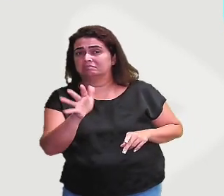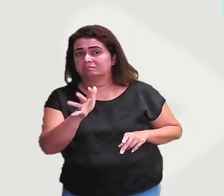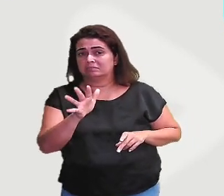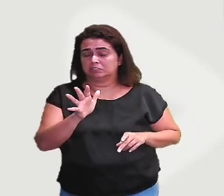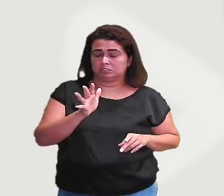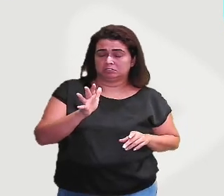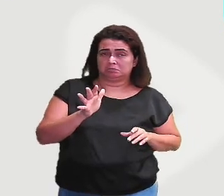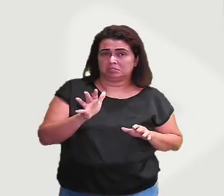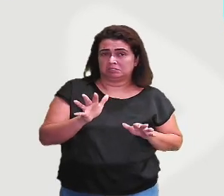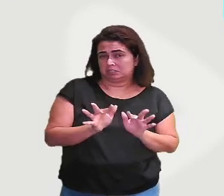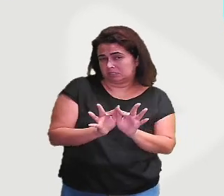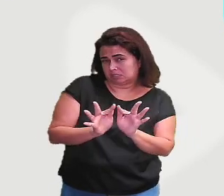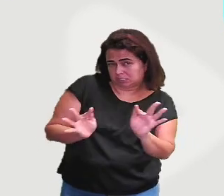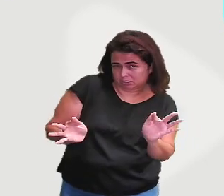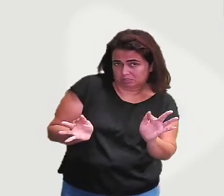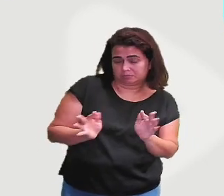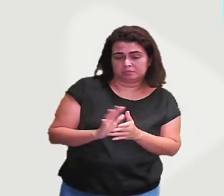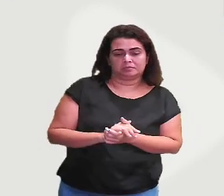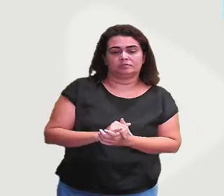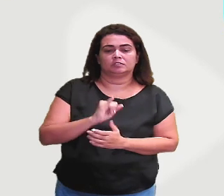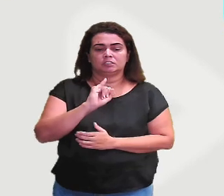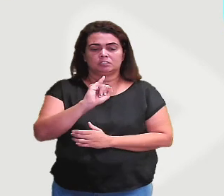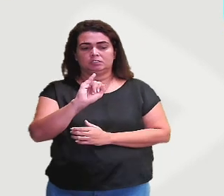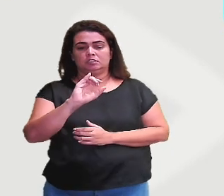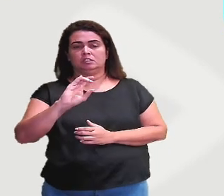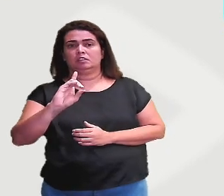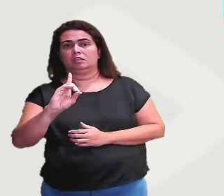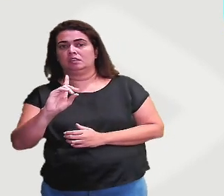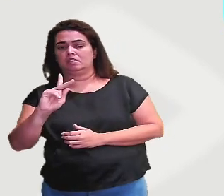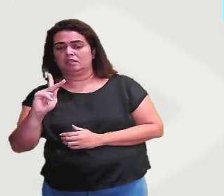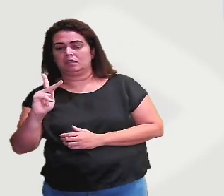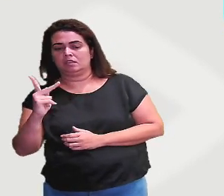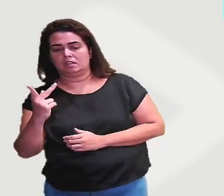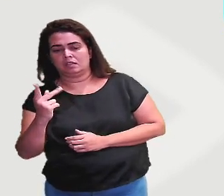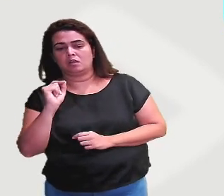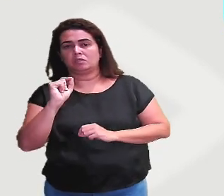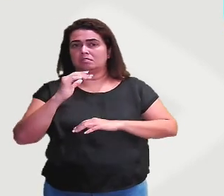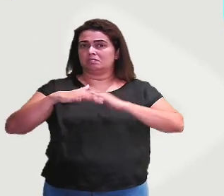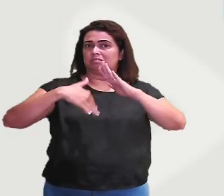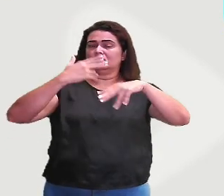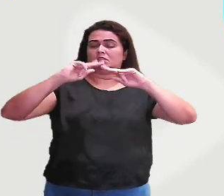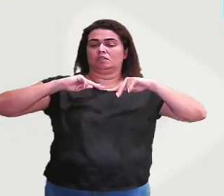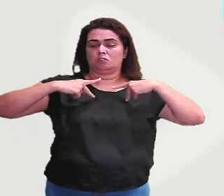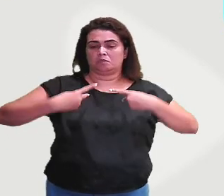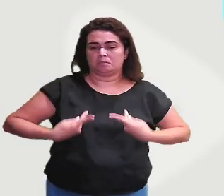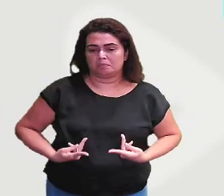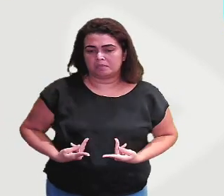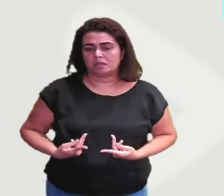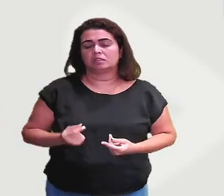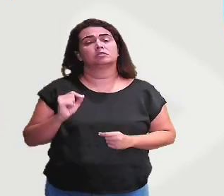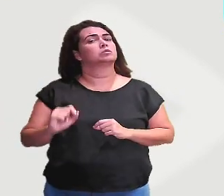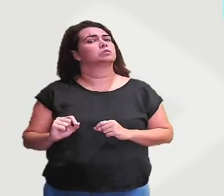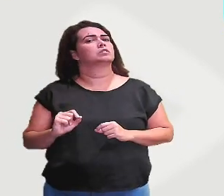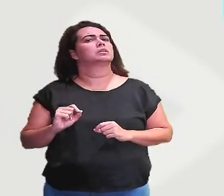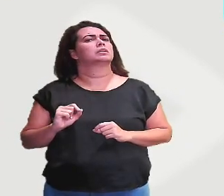o Índice de Desenvolvimento Humano, entre nível médio e alto, e aí você vai expectativa de vida, escolaridade,